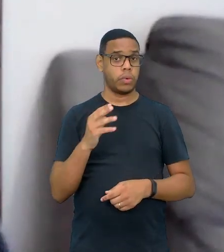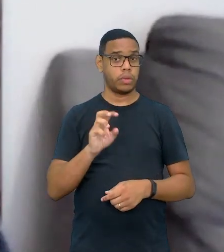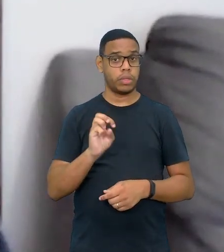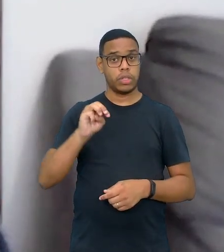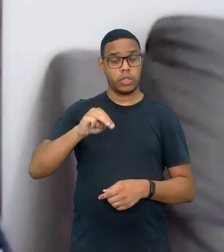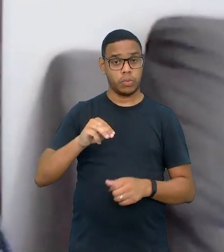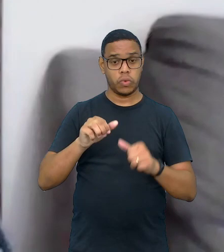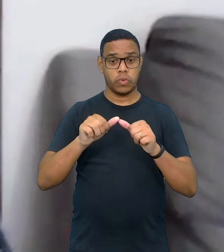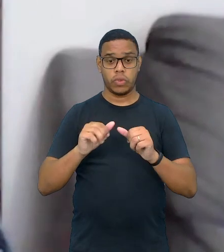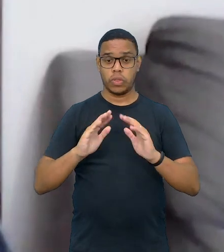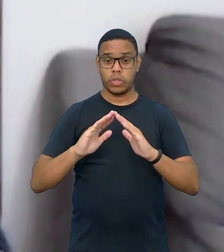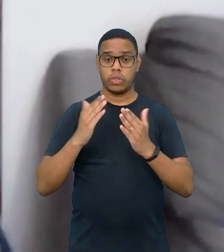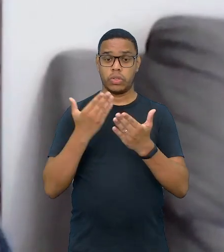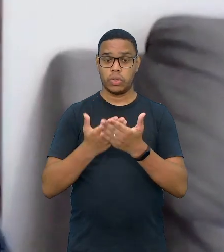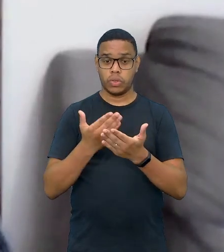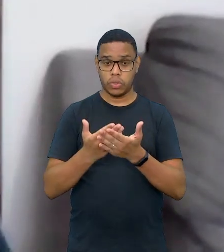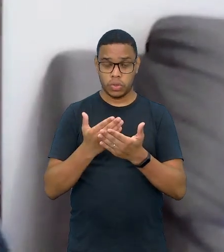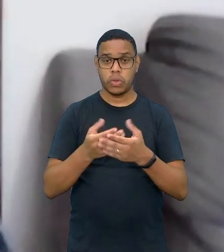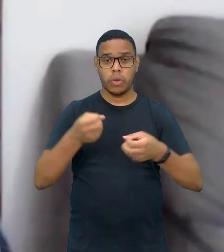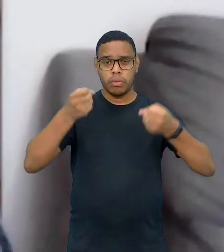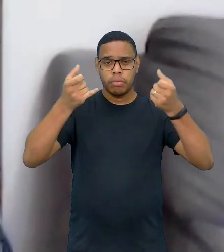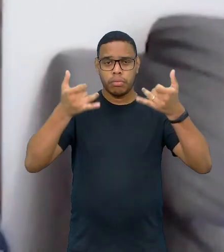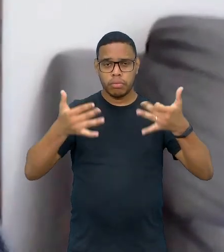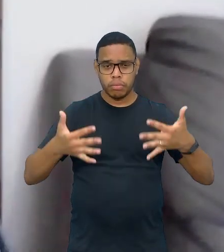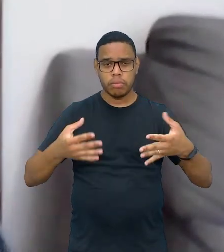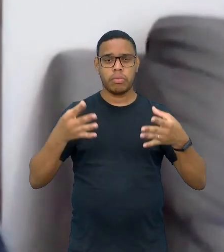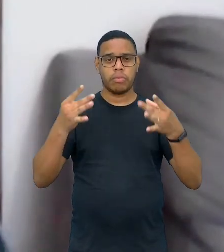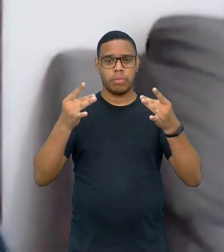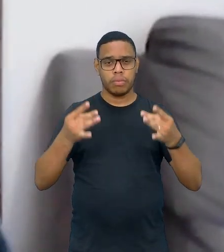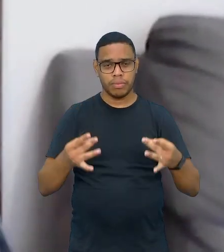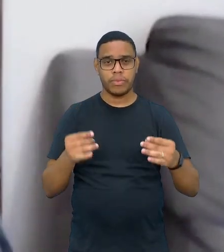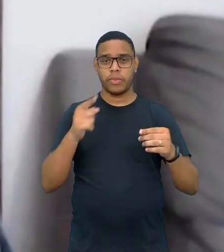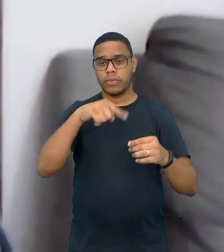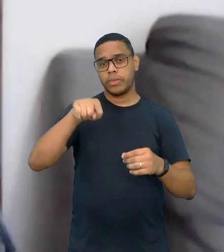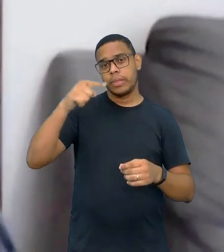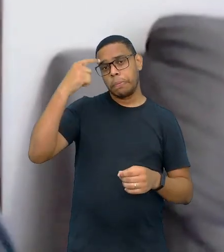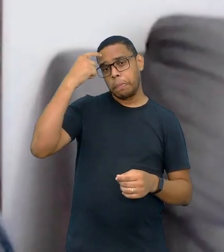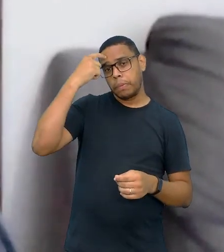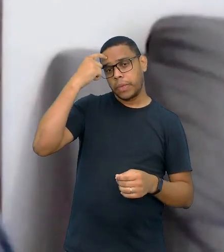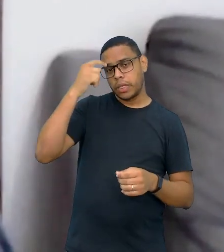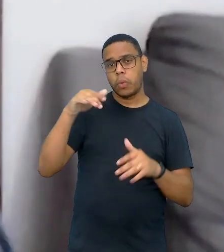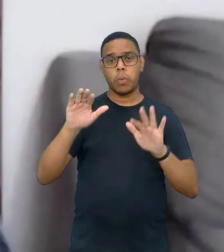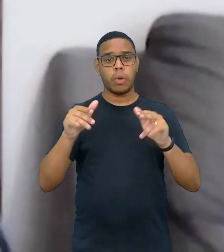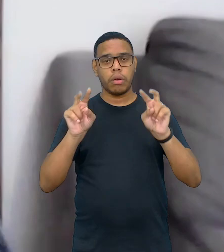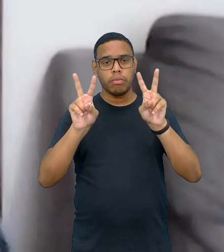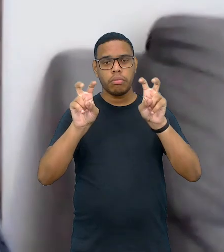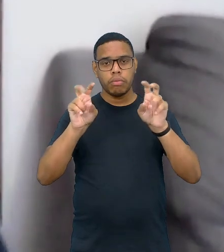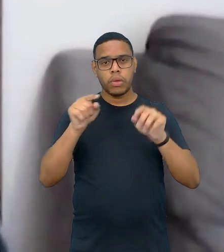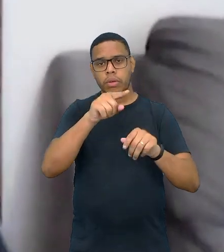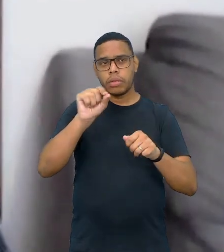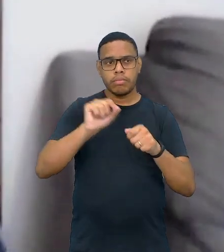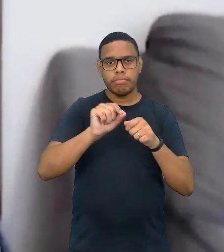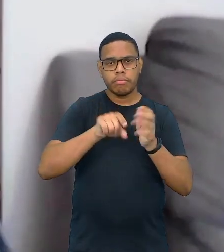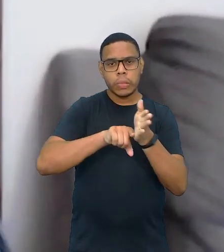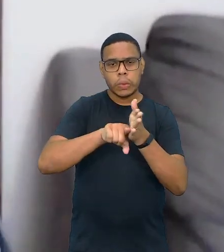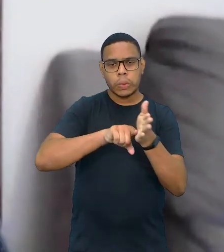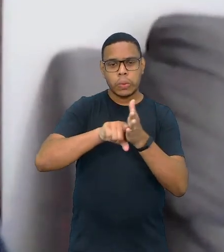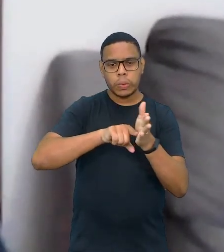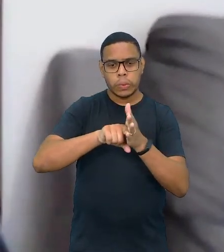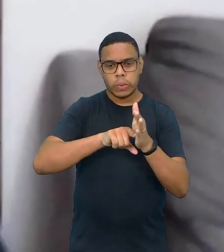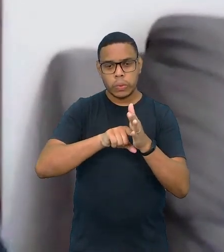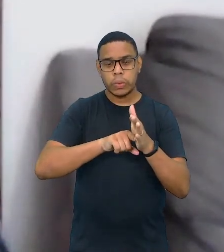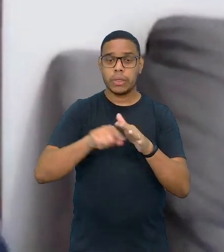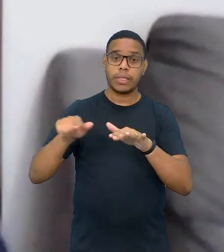na escola, fazendo o desdobramento da pauta, já começaram a pensar na pauta que vocês iam desenvolver, né, na